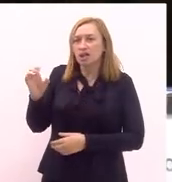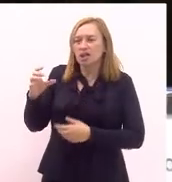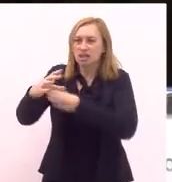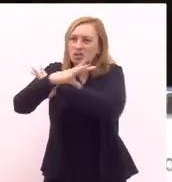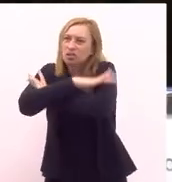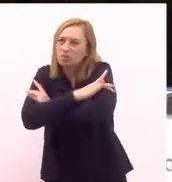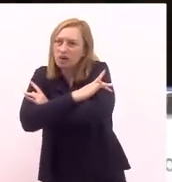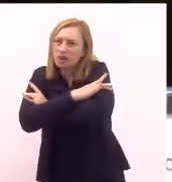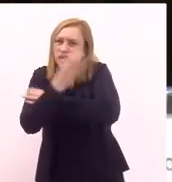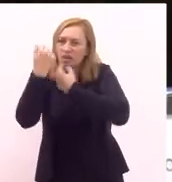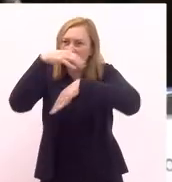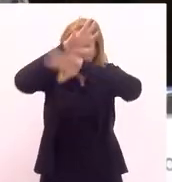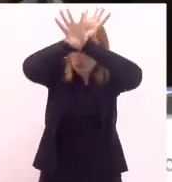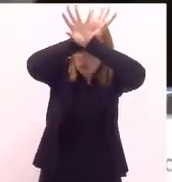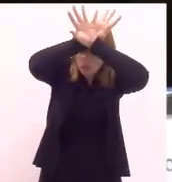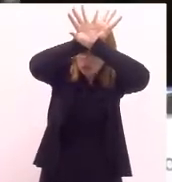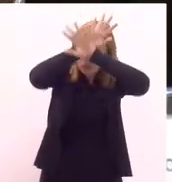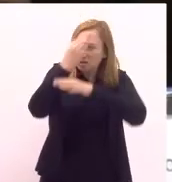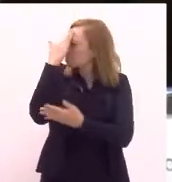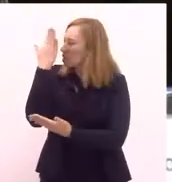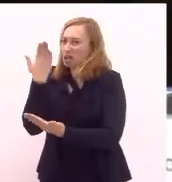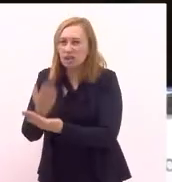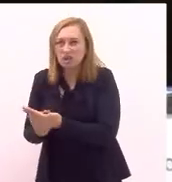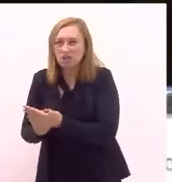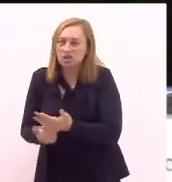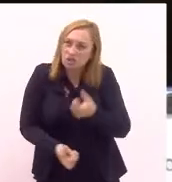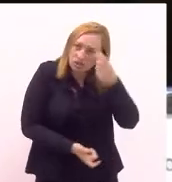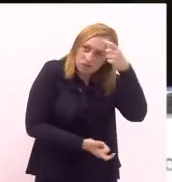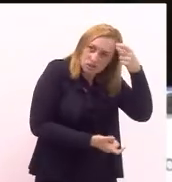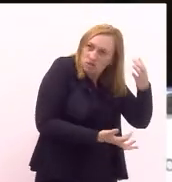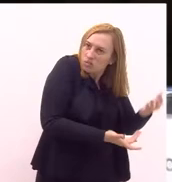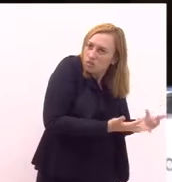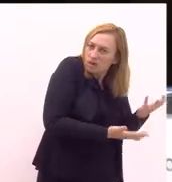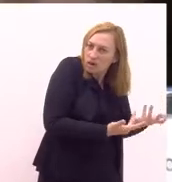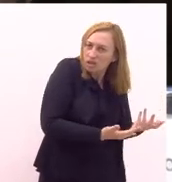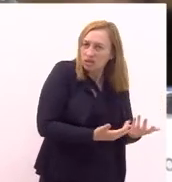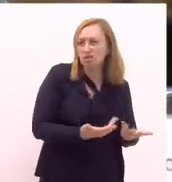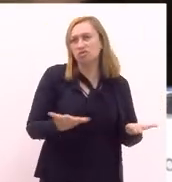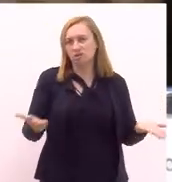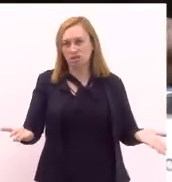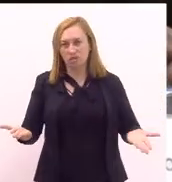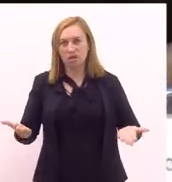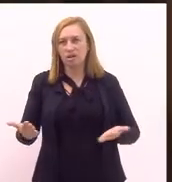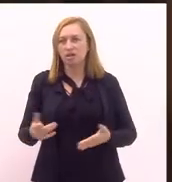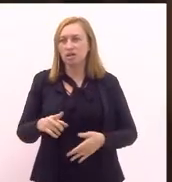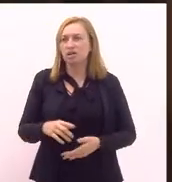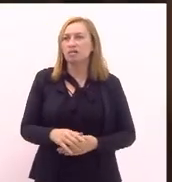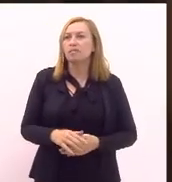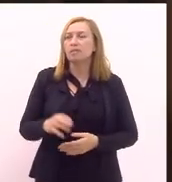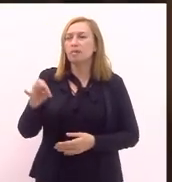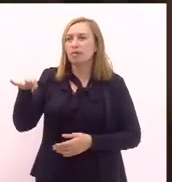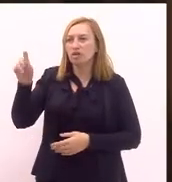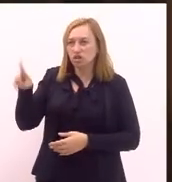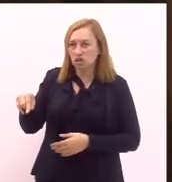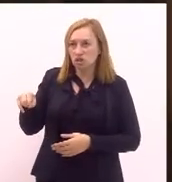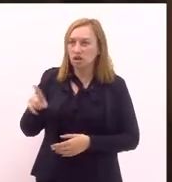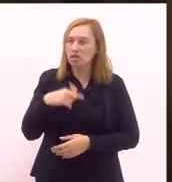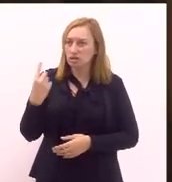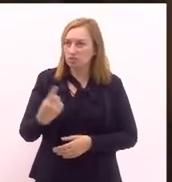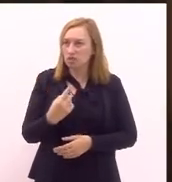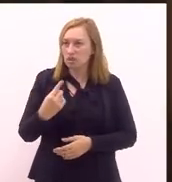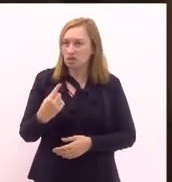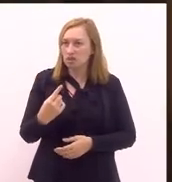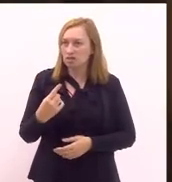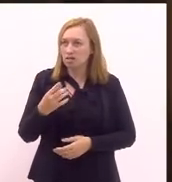acredita no diabo é uma arrogância Nossa atribuir a eles uma crença que a nossa então Babalorixá uma coisa eu tenho certeza que alguém